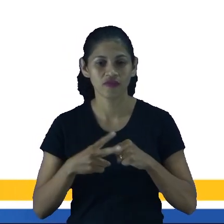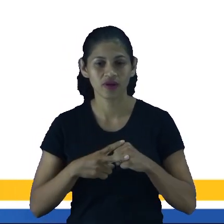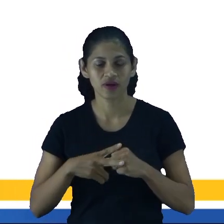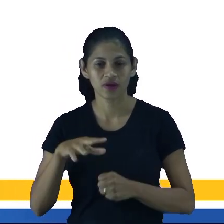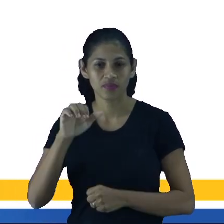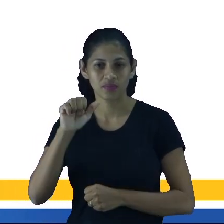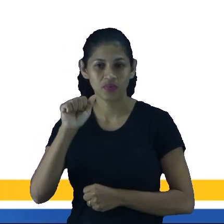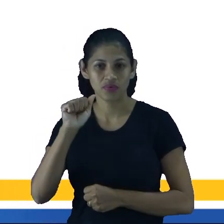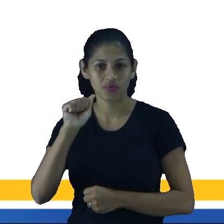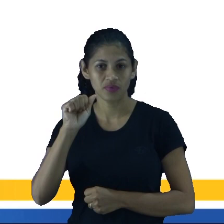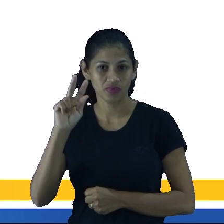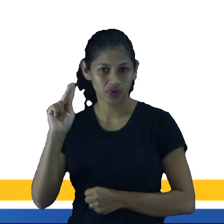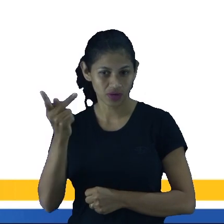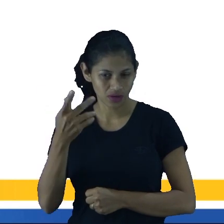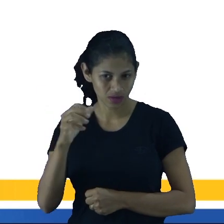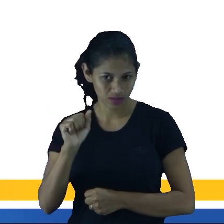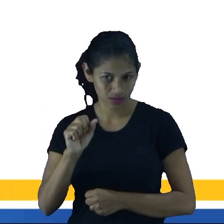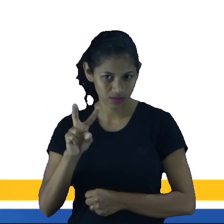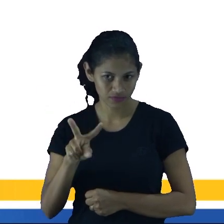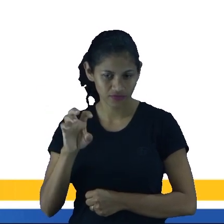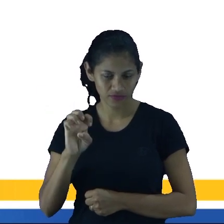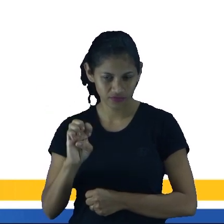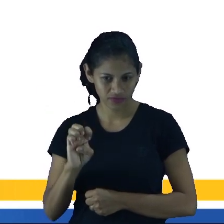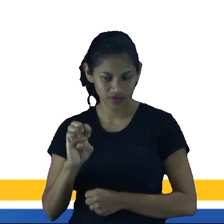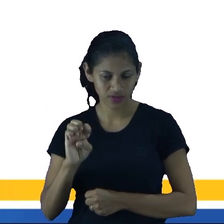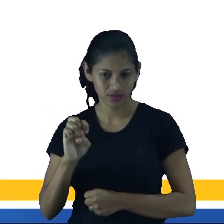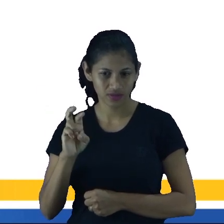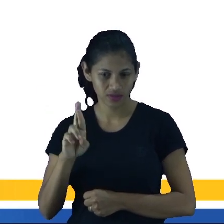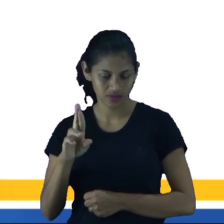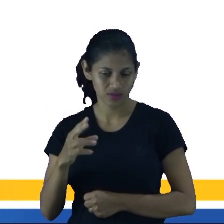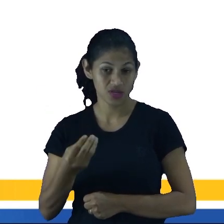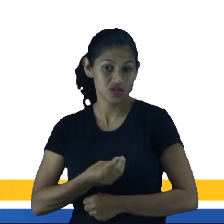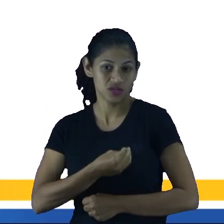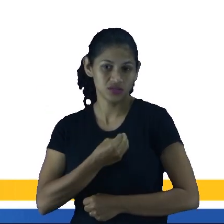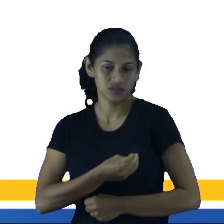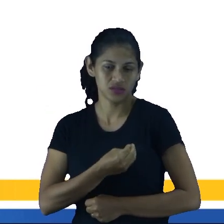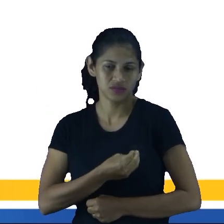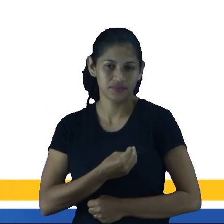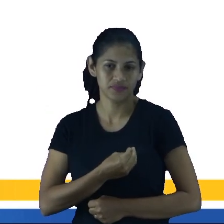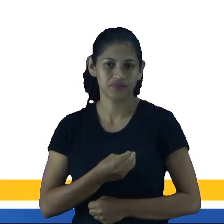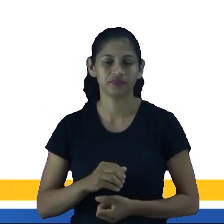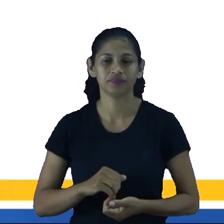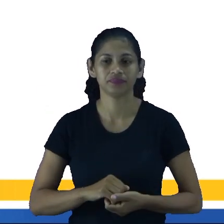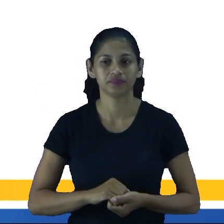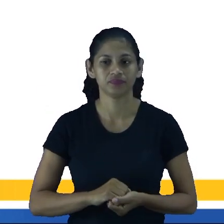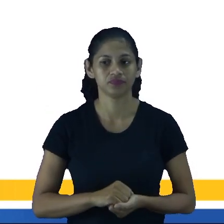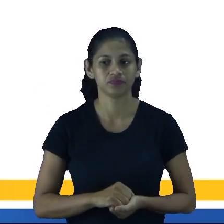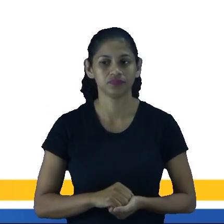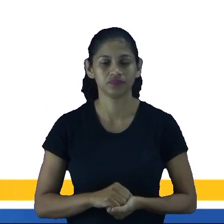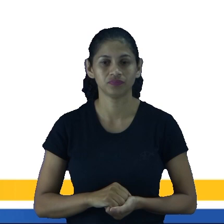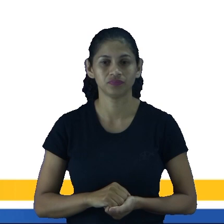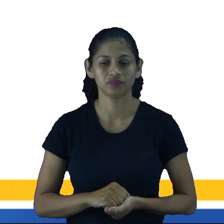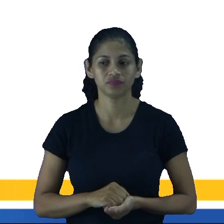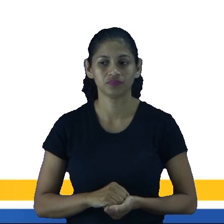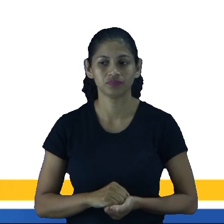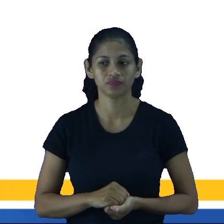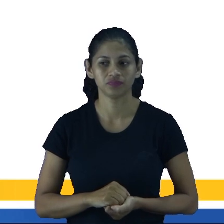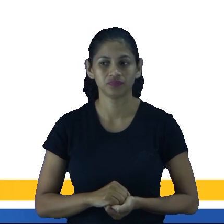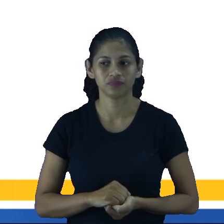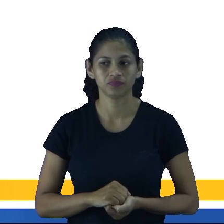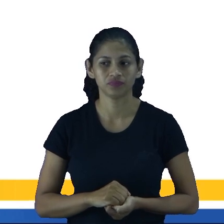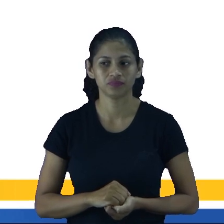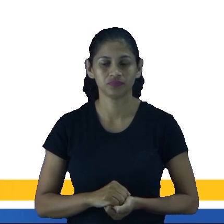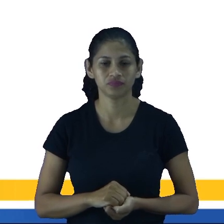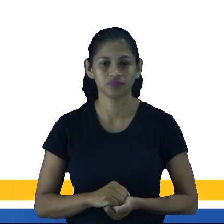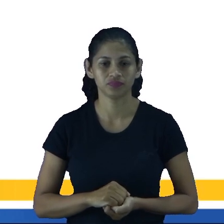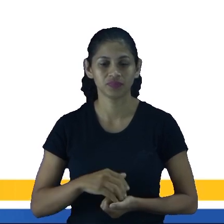Então esse com a está equivocado, né? Te abraço que é dado a Augusto. Augusto é o nome, né? Ou